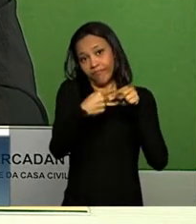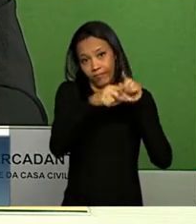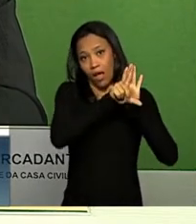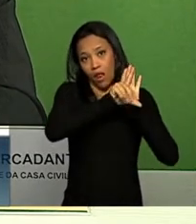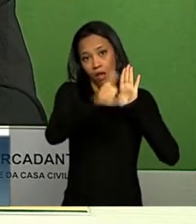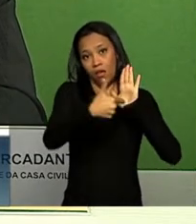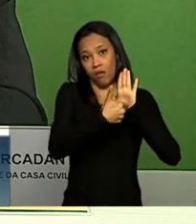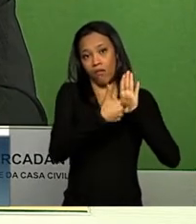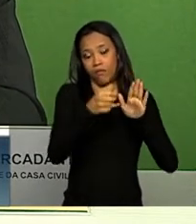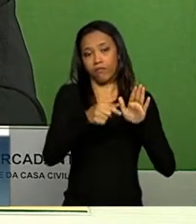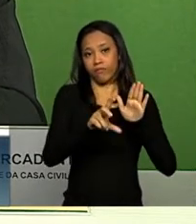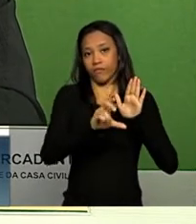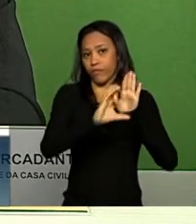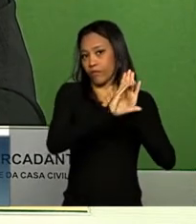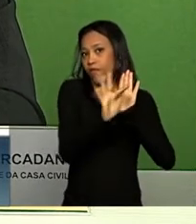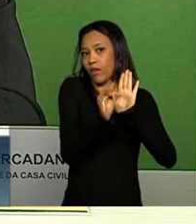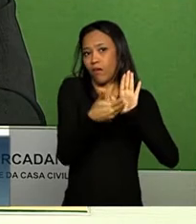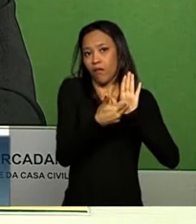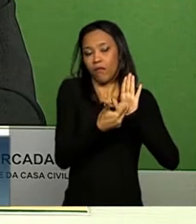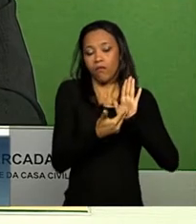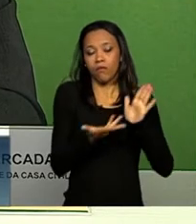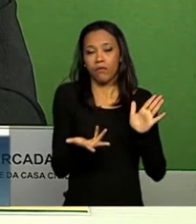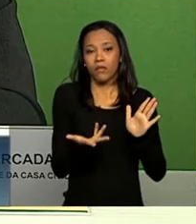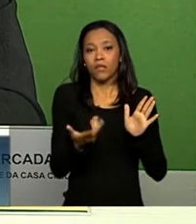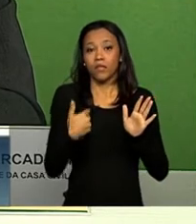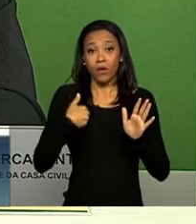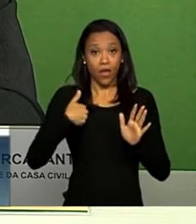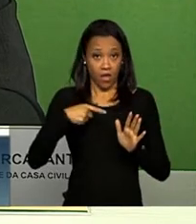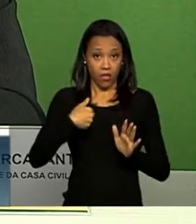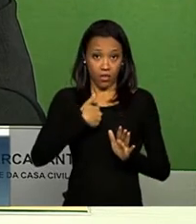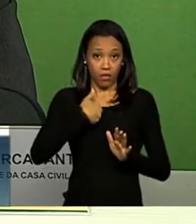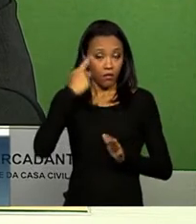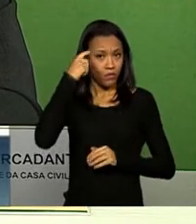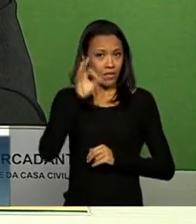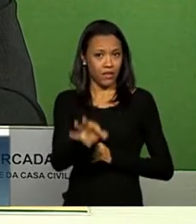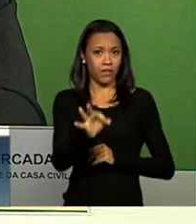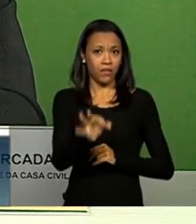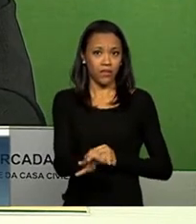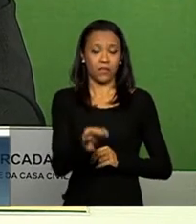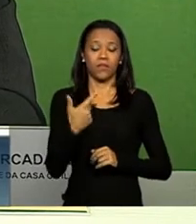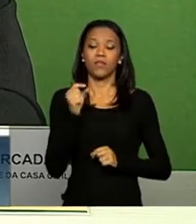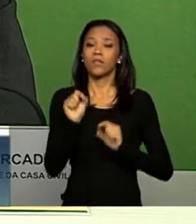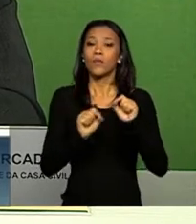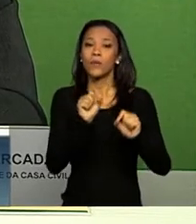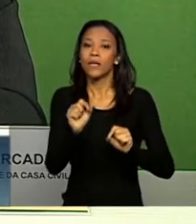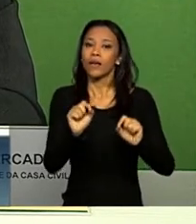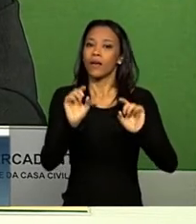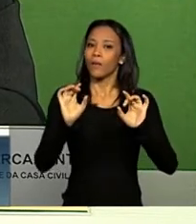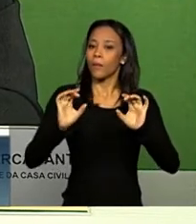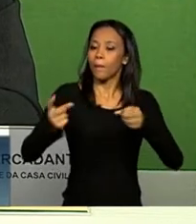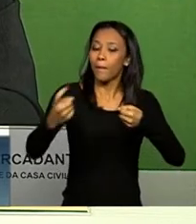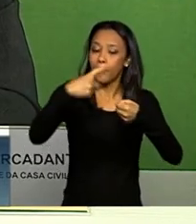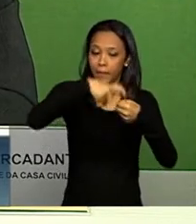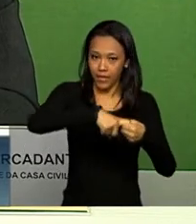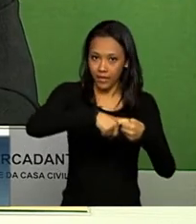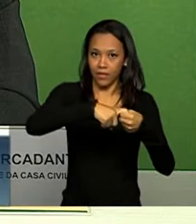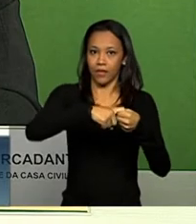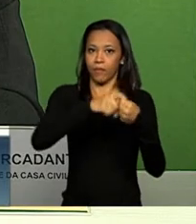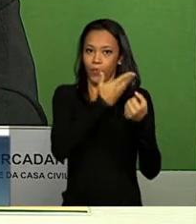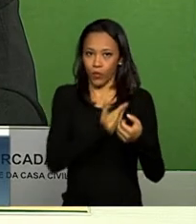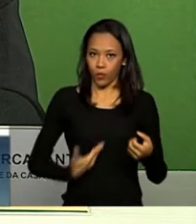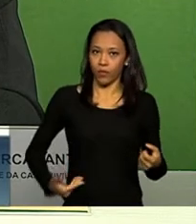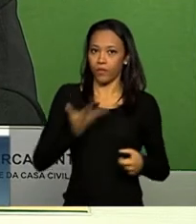constitucional. Eu tenho plena convicção que a qualidade da parceria do governo